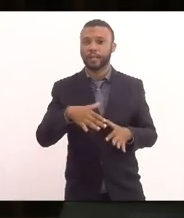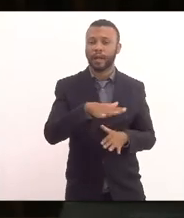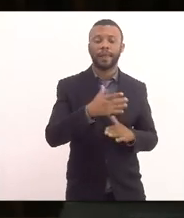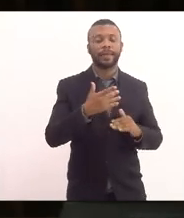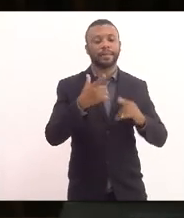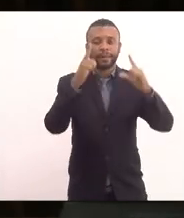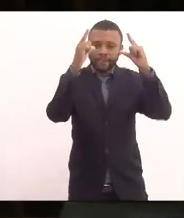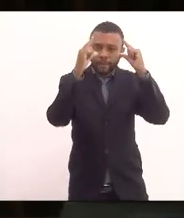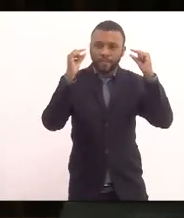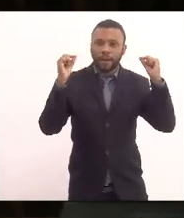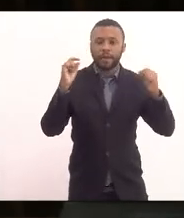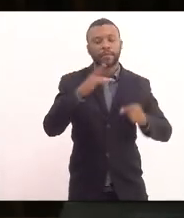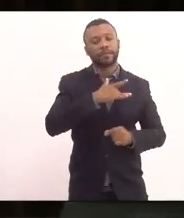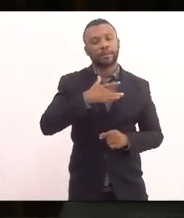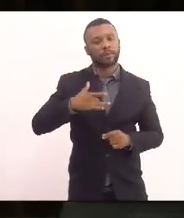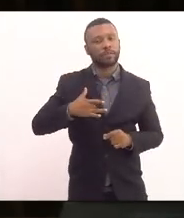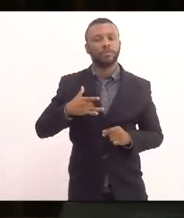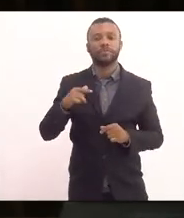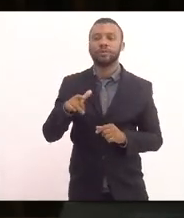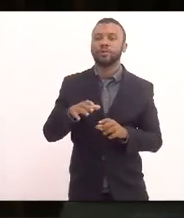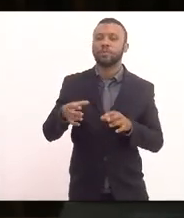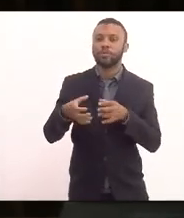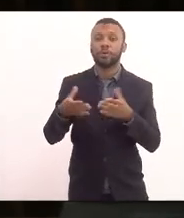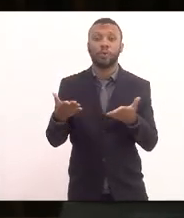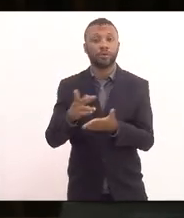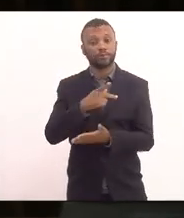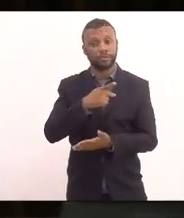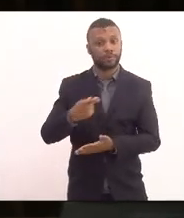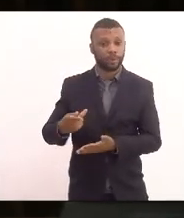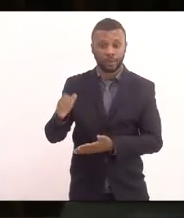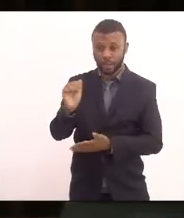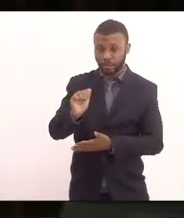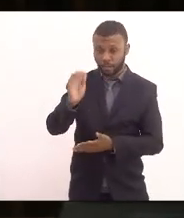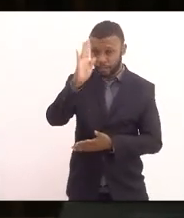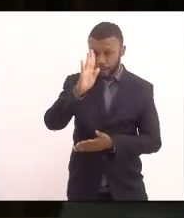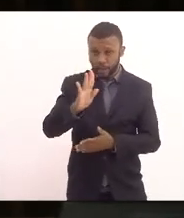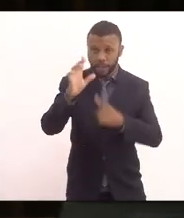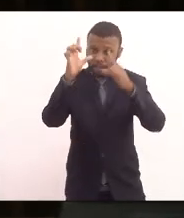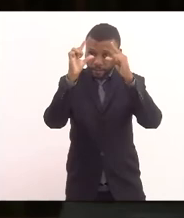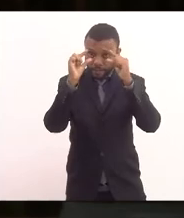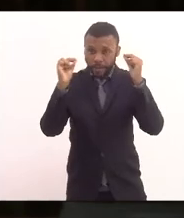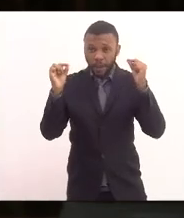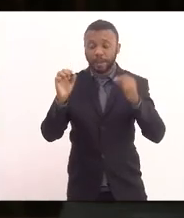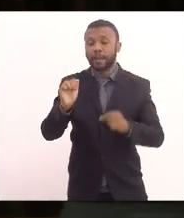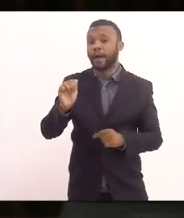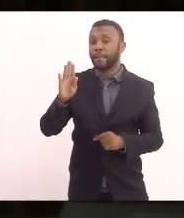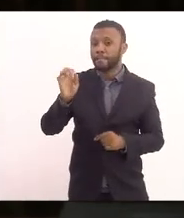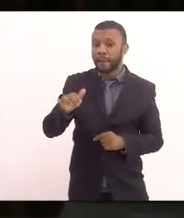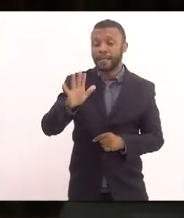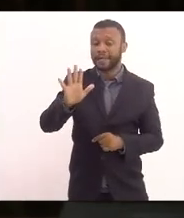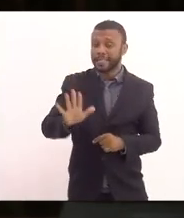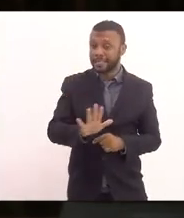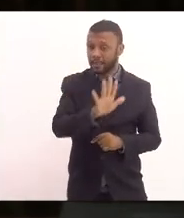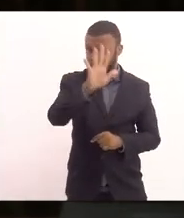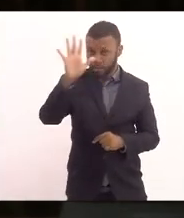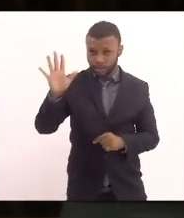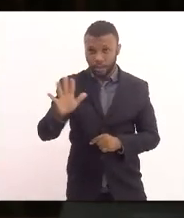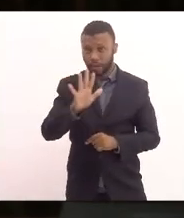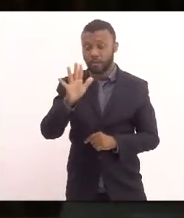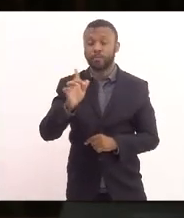coletiva. Hoje, na condição de presidente da Associação Brasileira de Enfermagem, a ABEM Nacional,